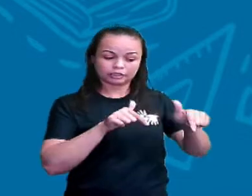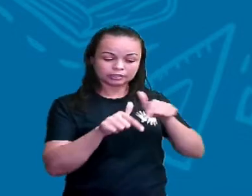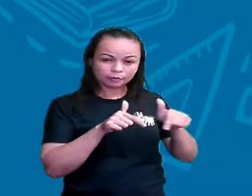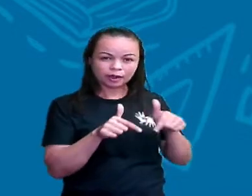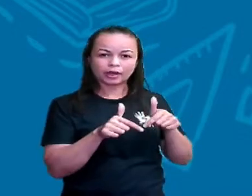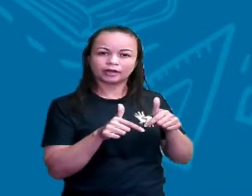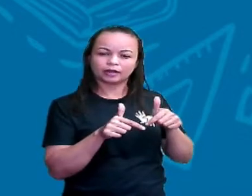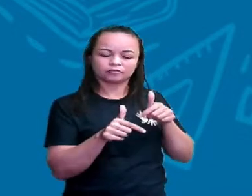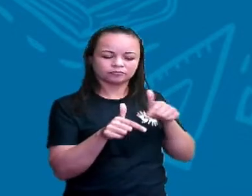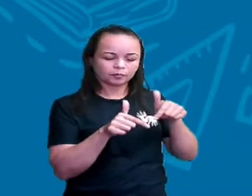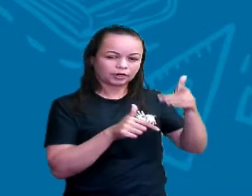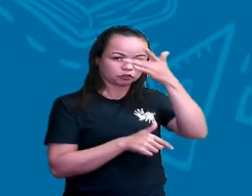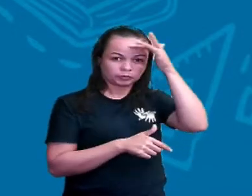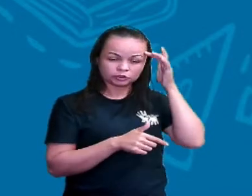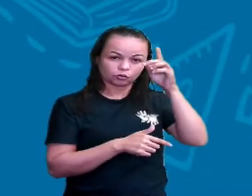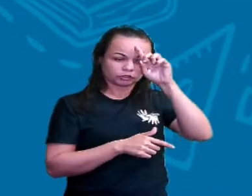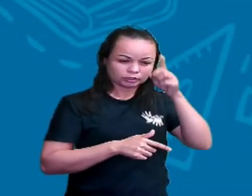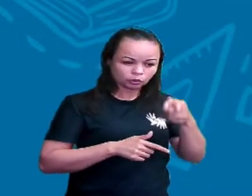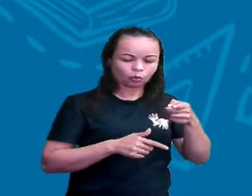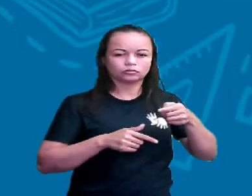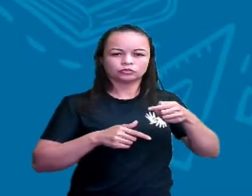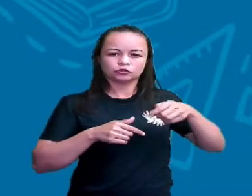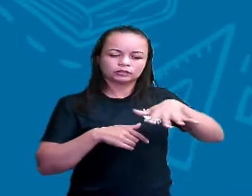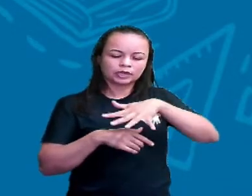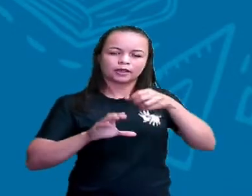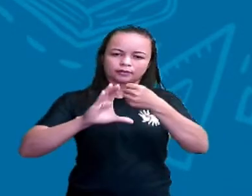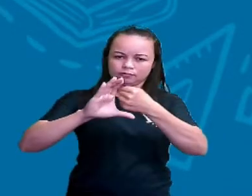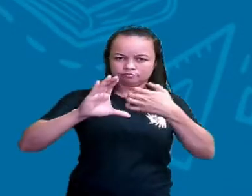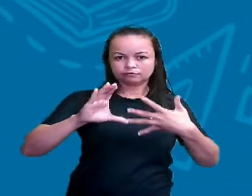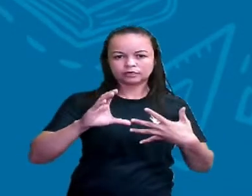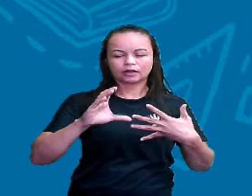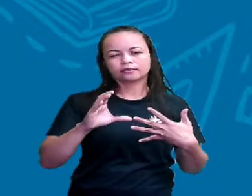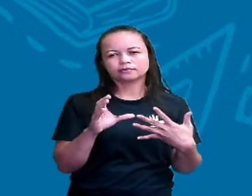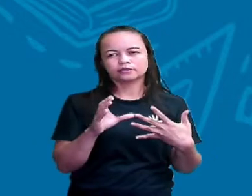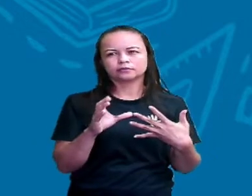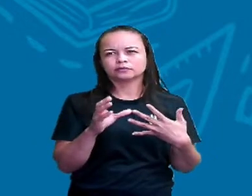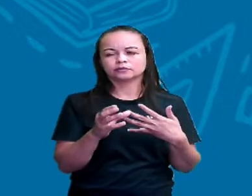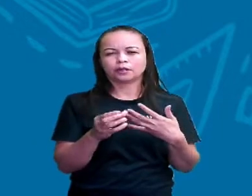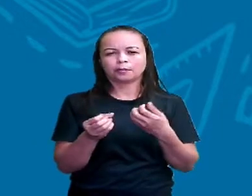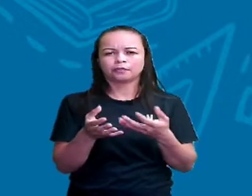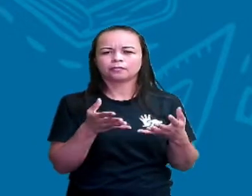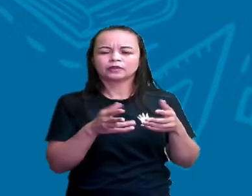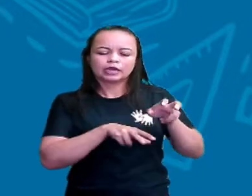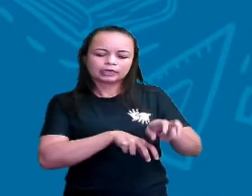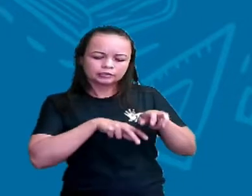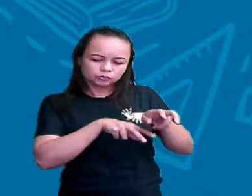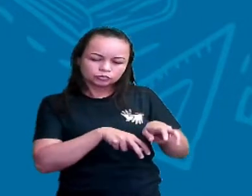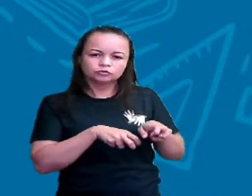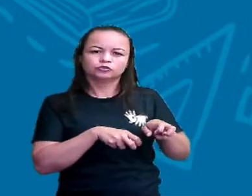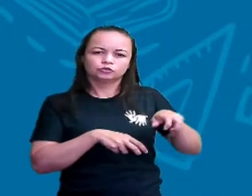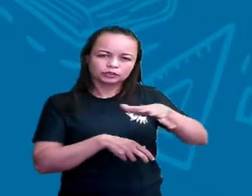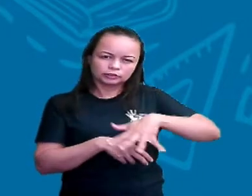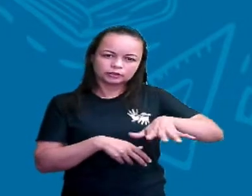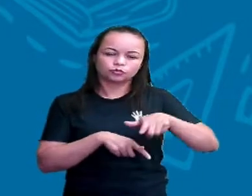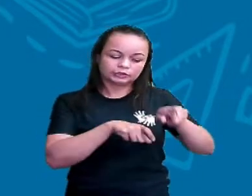senhores feudais, ou seja, aos donos de terra, uma característica aí também, né, de agricultura, agrária, do campo